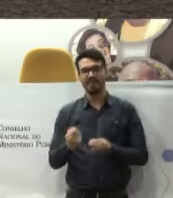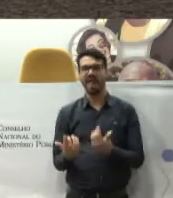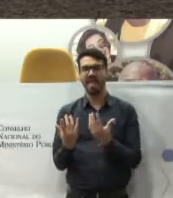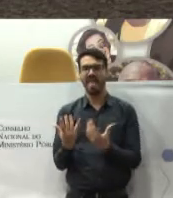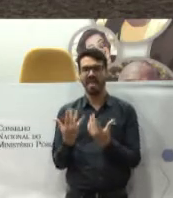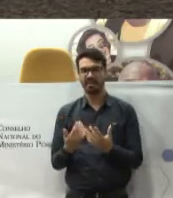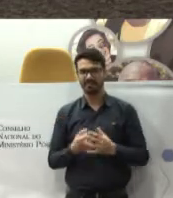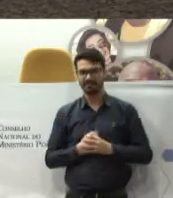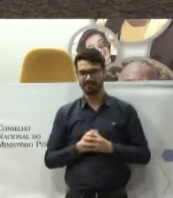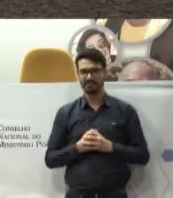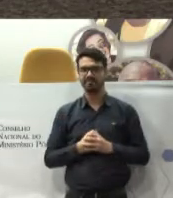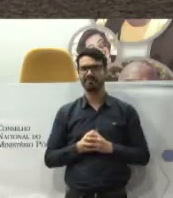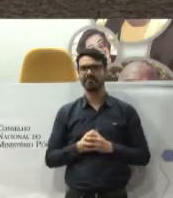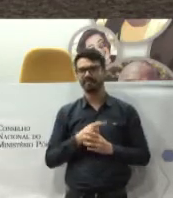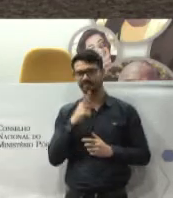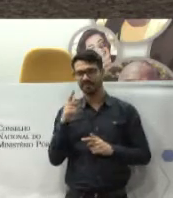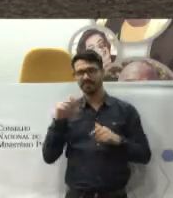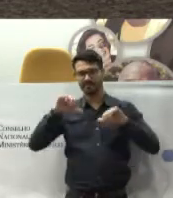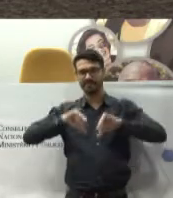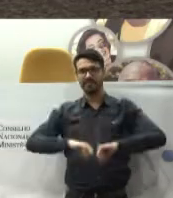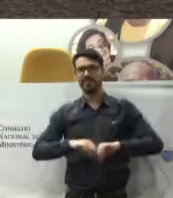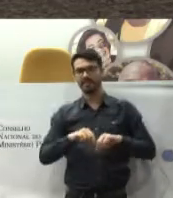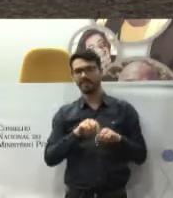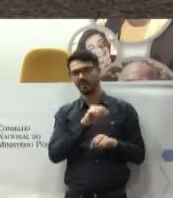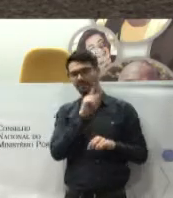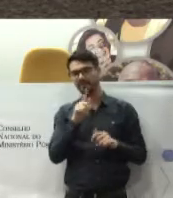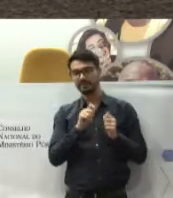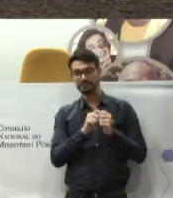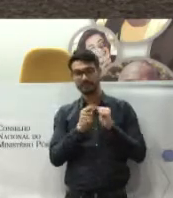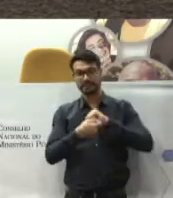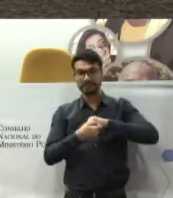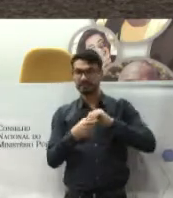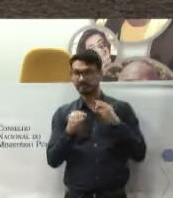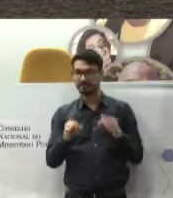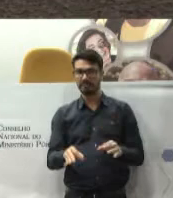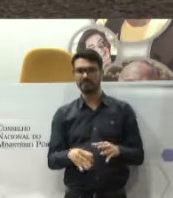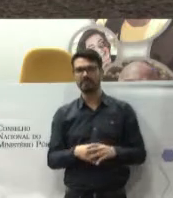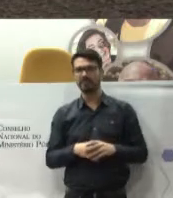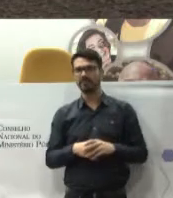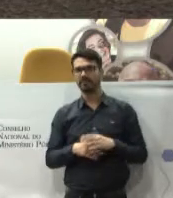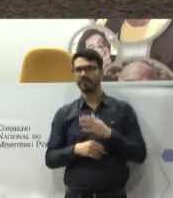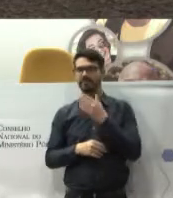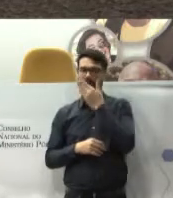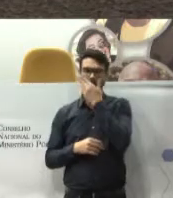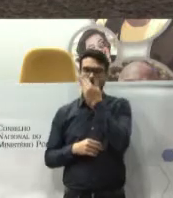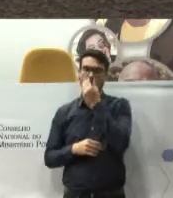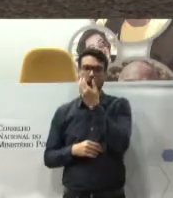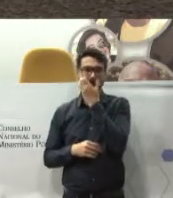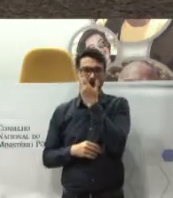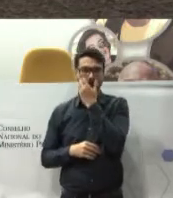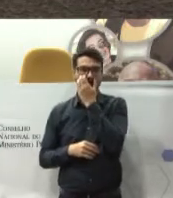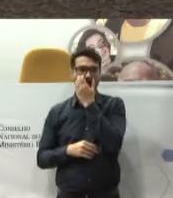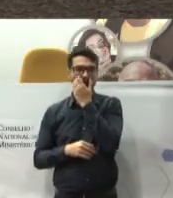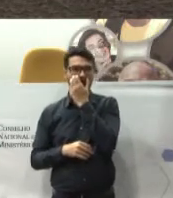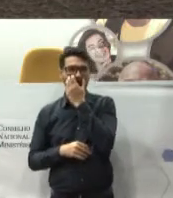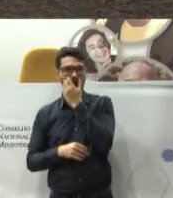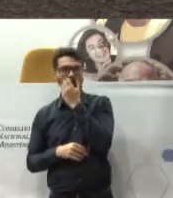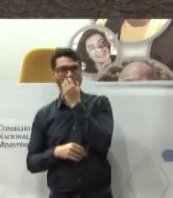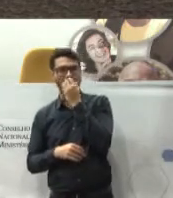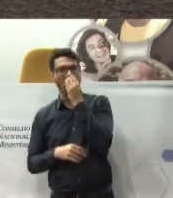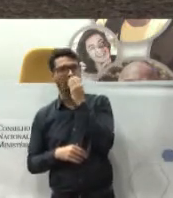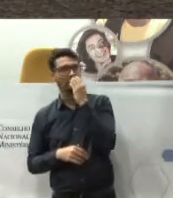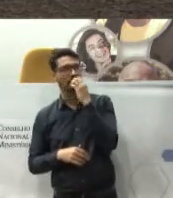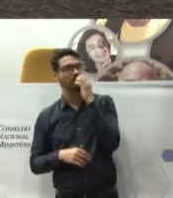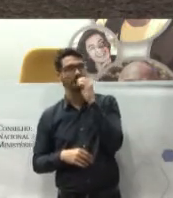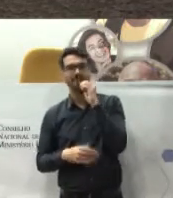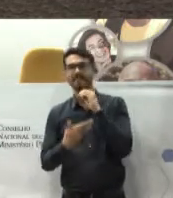do litígio quando ele não é tratado adequadamente. E aí eu chego no meu ponto, o que é um litígio estrutural? O